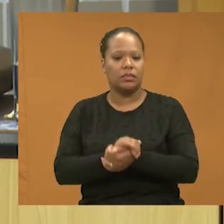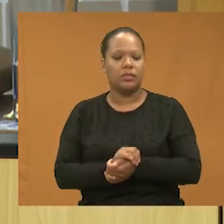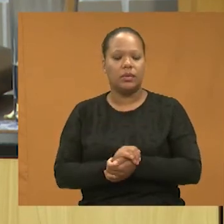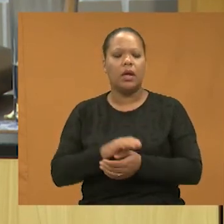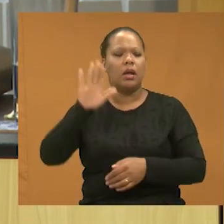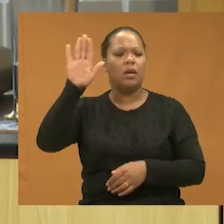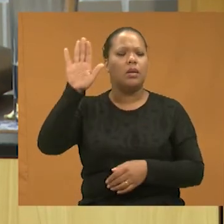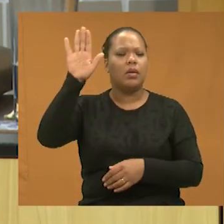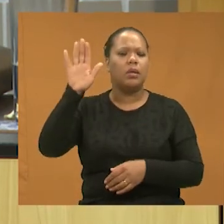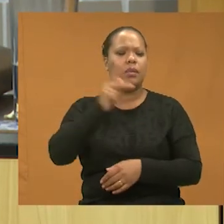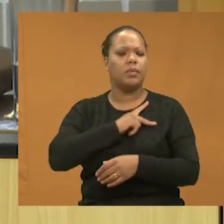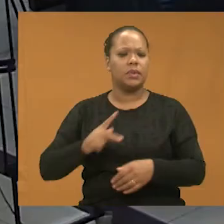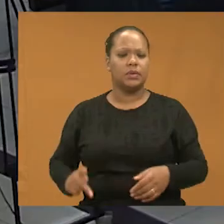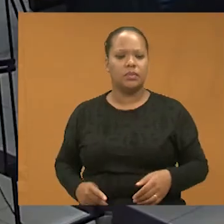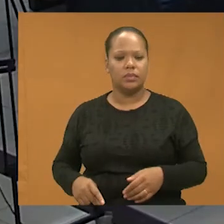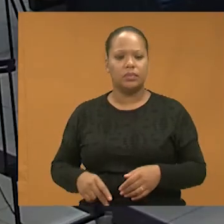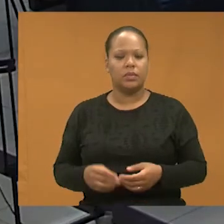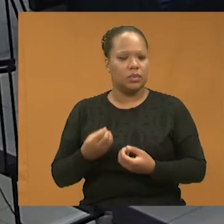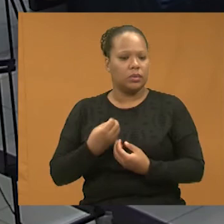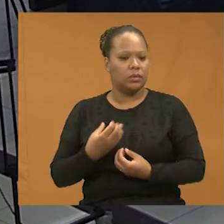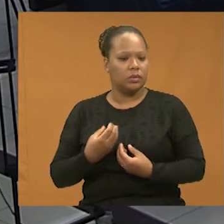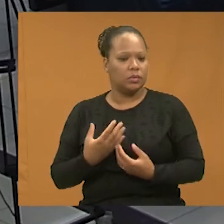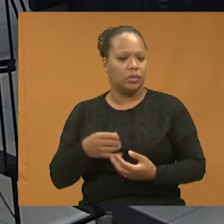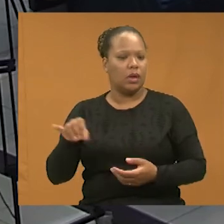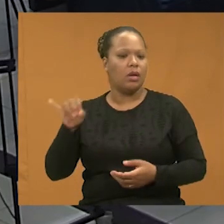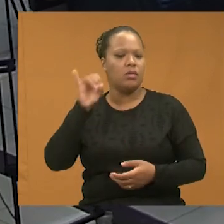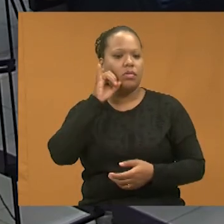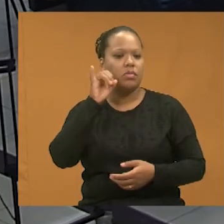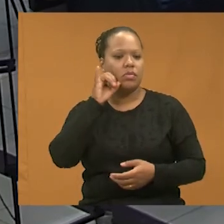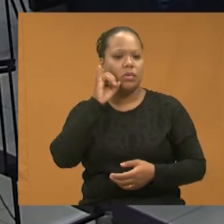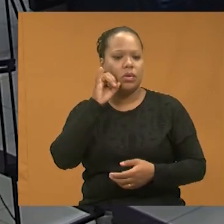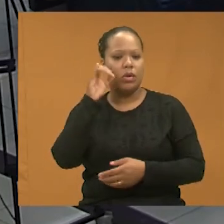presidente, para informação aí, o que acontece? O